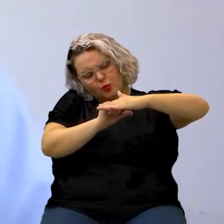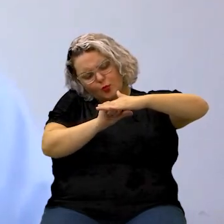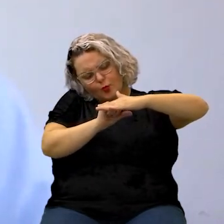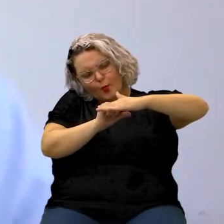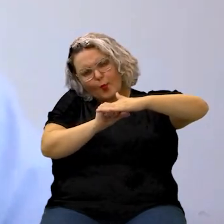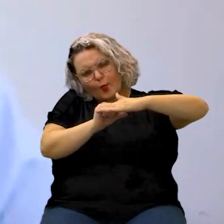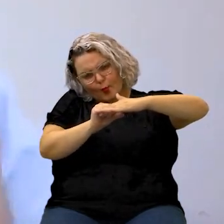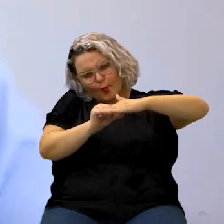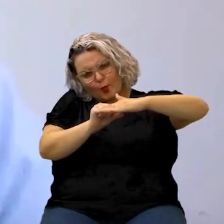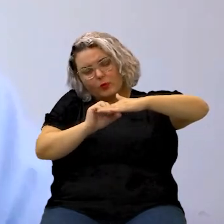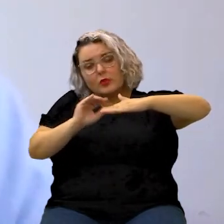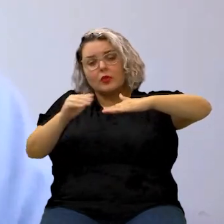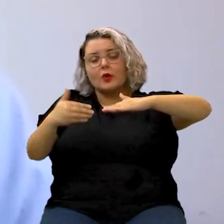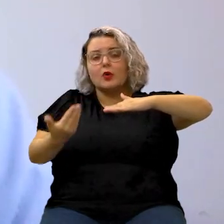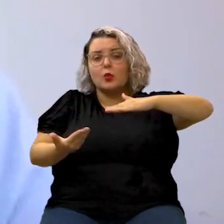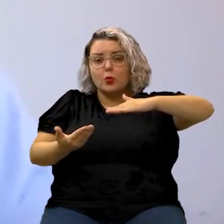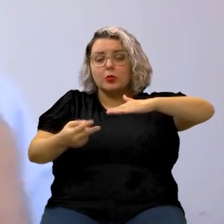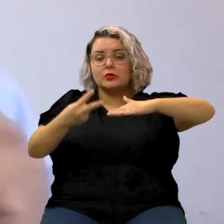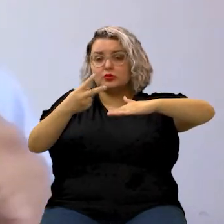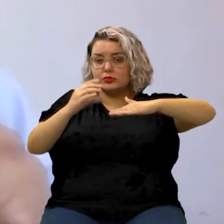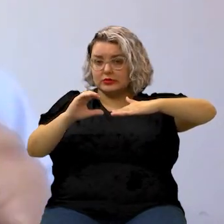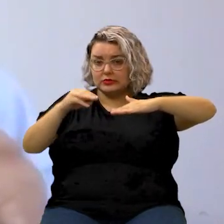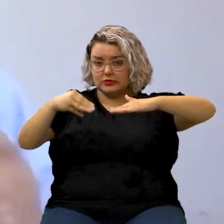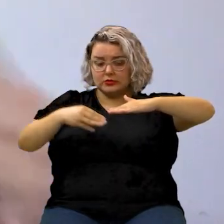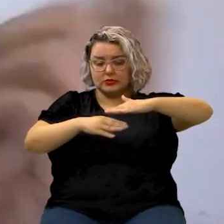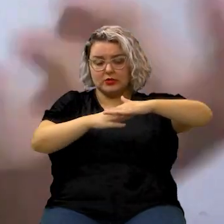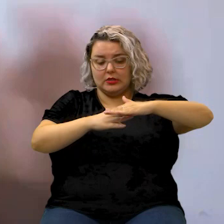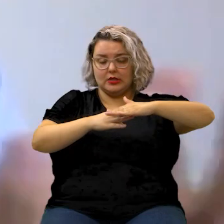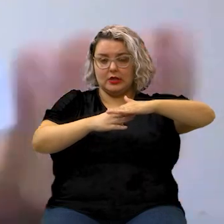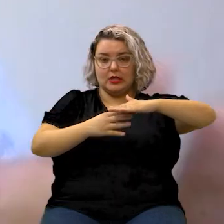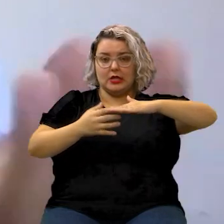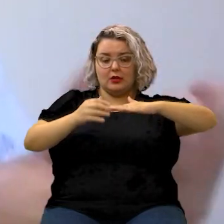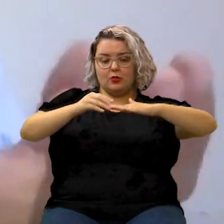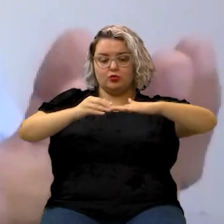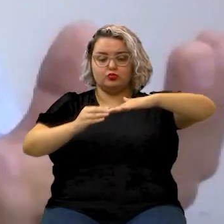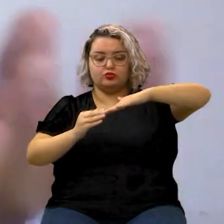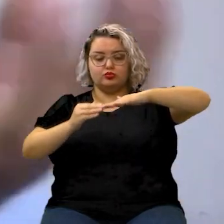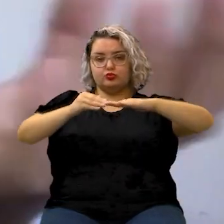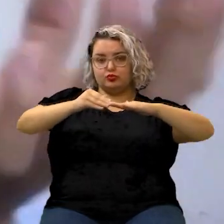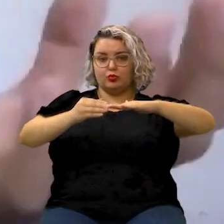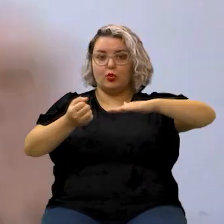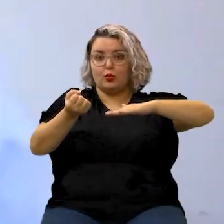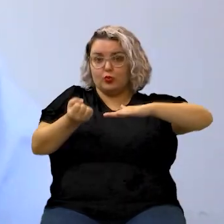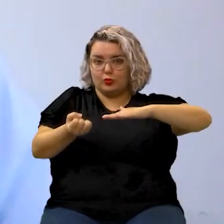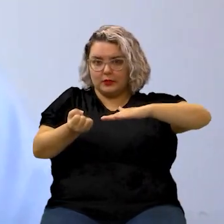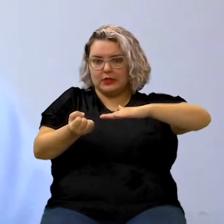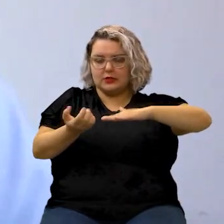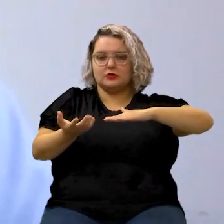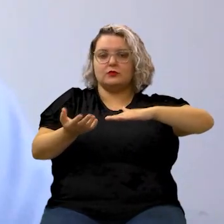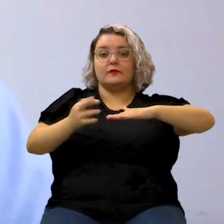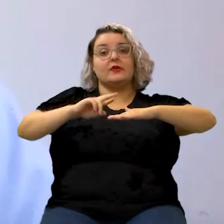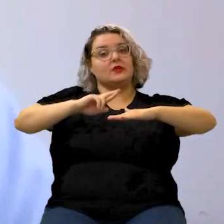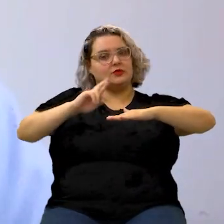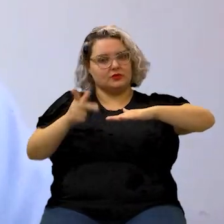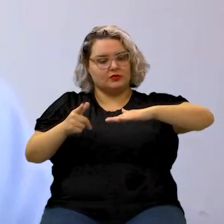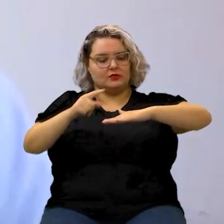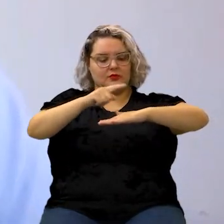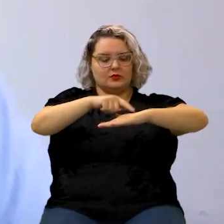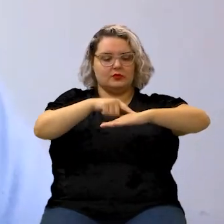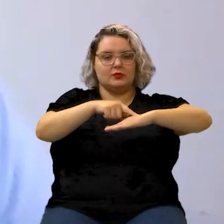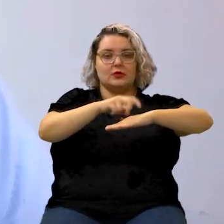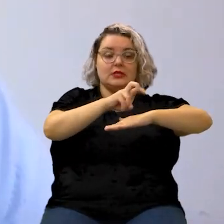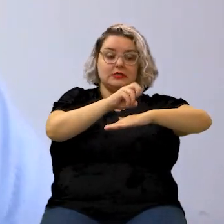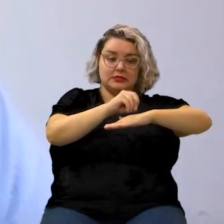mais curto. Quando a gente coloca um salto de 2 centímetros, essa descarga de peso, a parte de peso que a gente vai colocar no sopê, vai